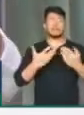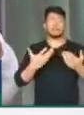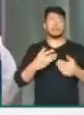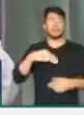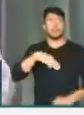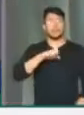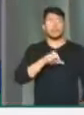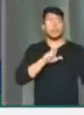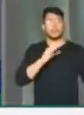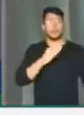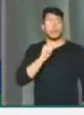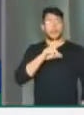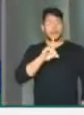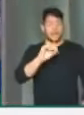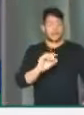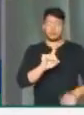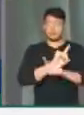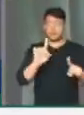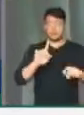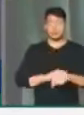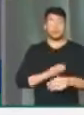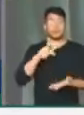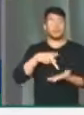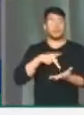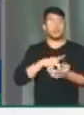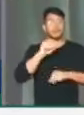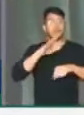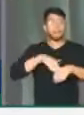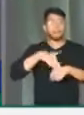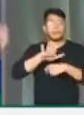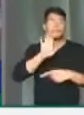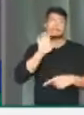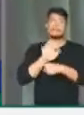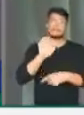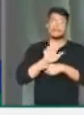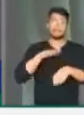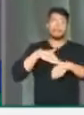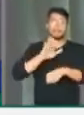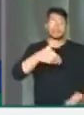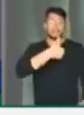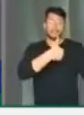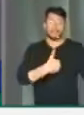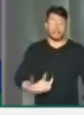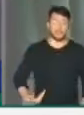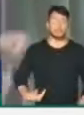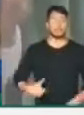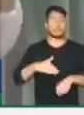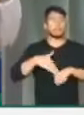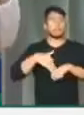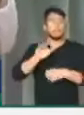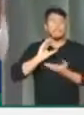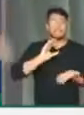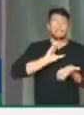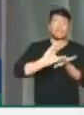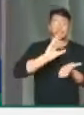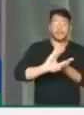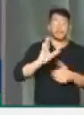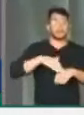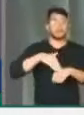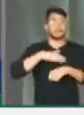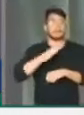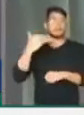dá solução à crise desse tipo é mais Estado. É investimento público, é capitalizar os bancos